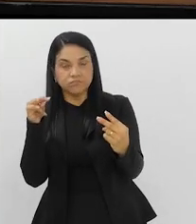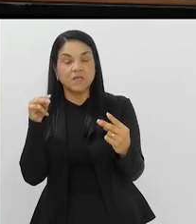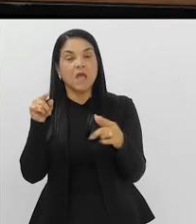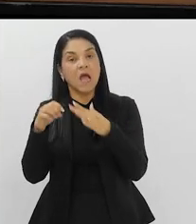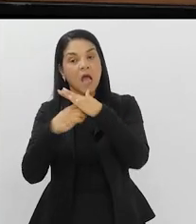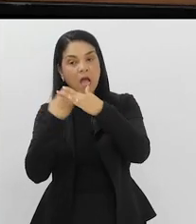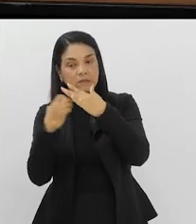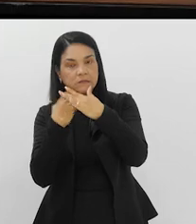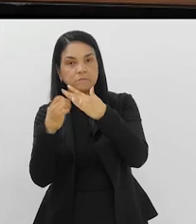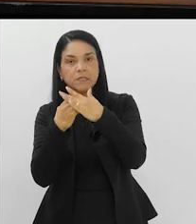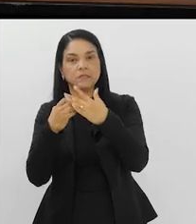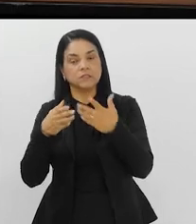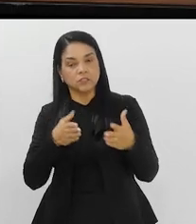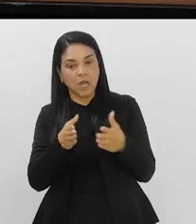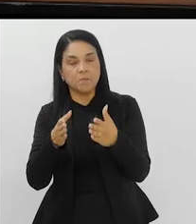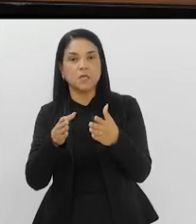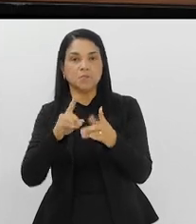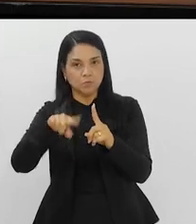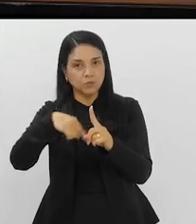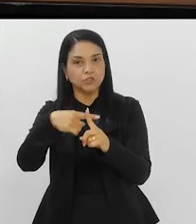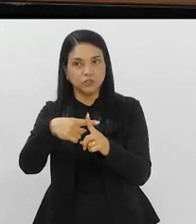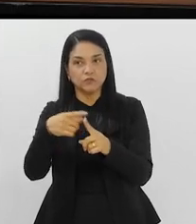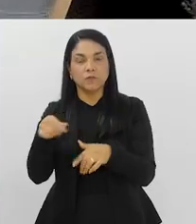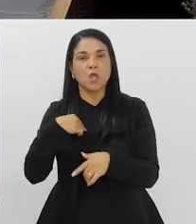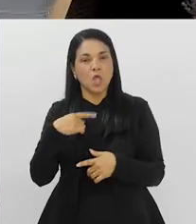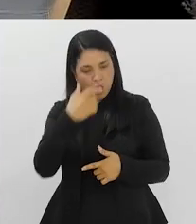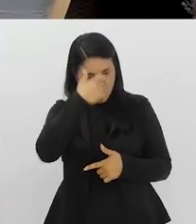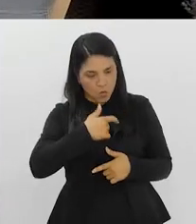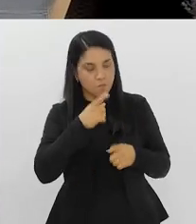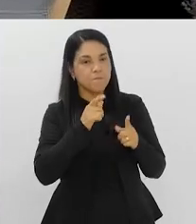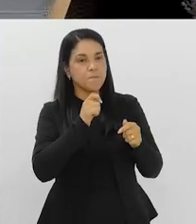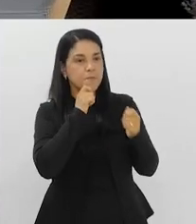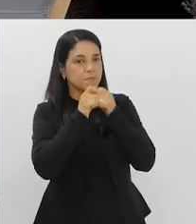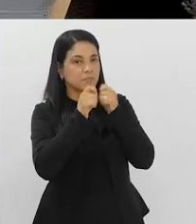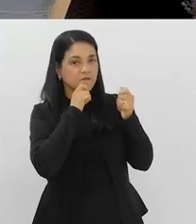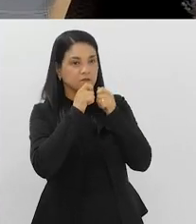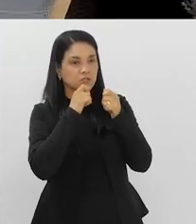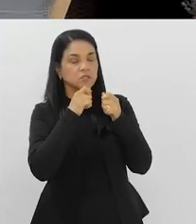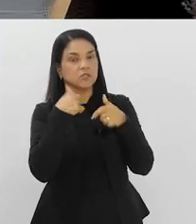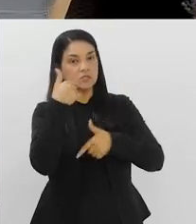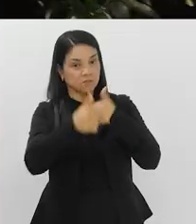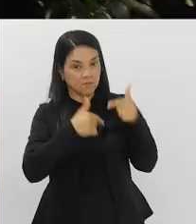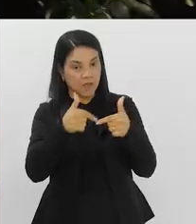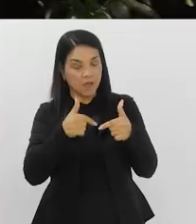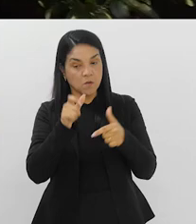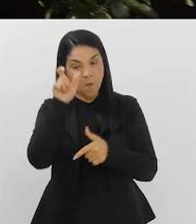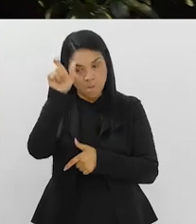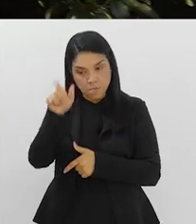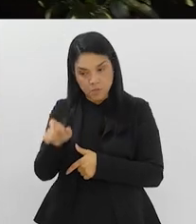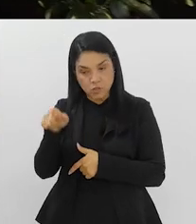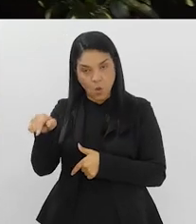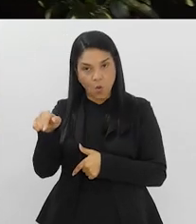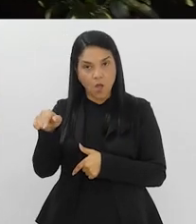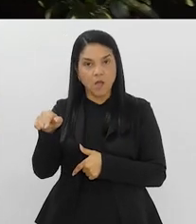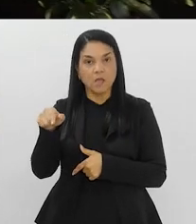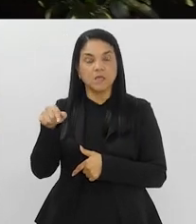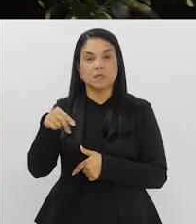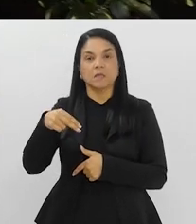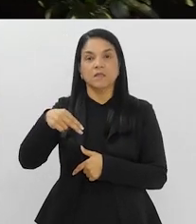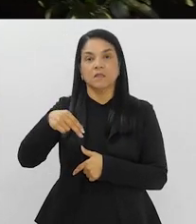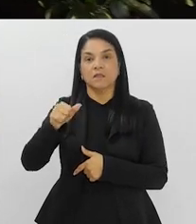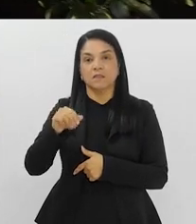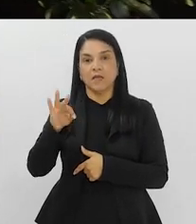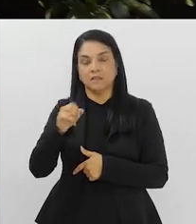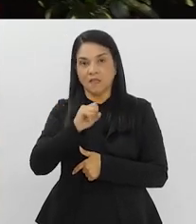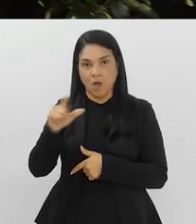que as empresas estão tomando um pouco esse caminho, né? Eu mesmo já participei de uma entrevista de emprego em que a pessoa estava em